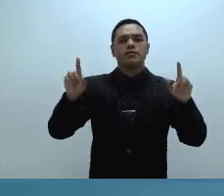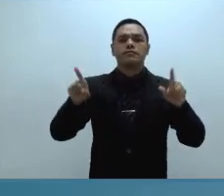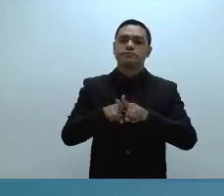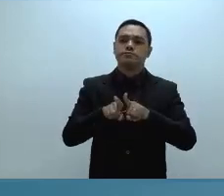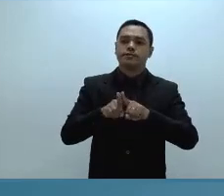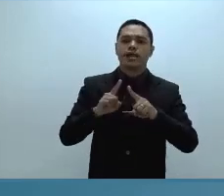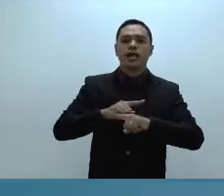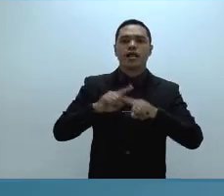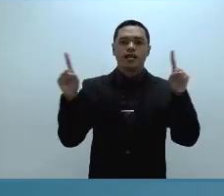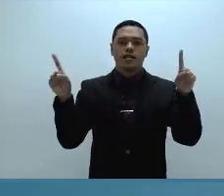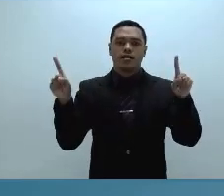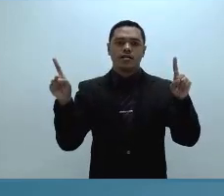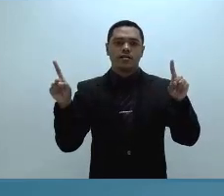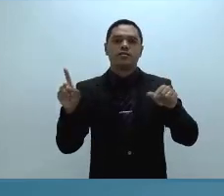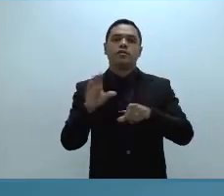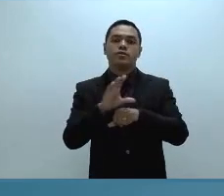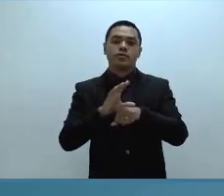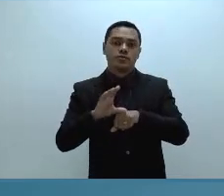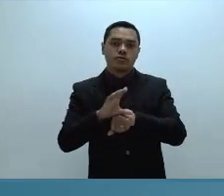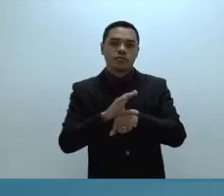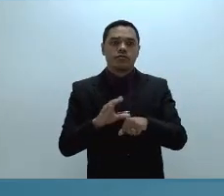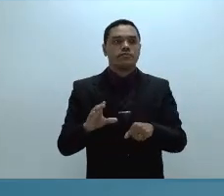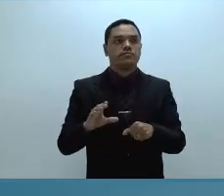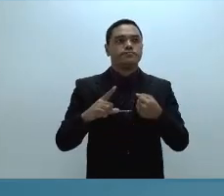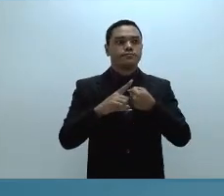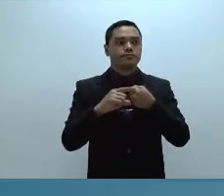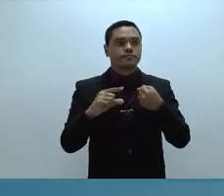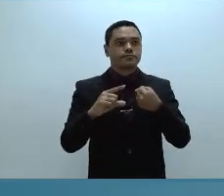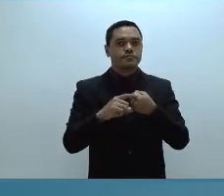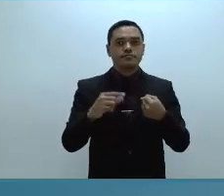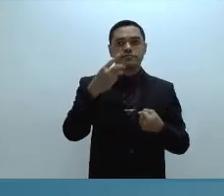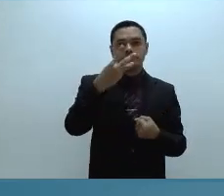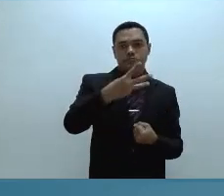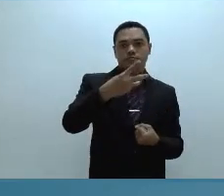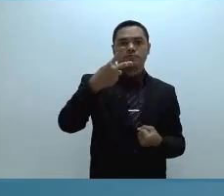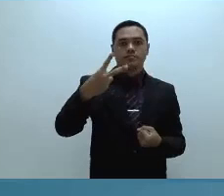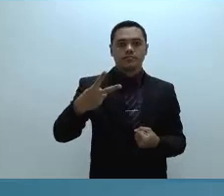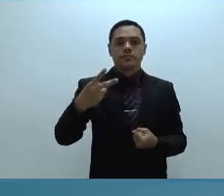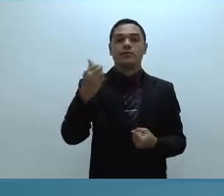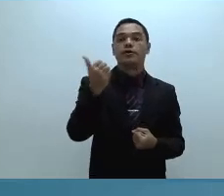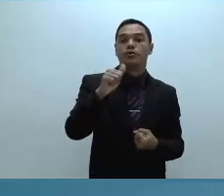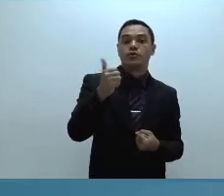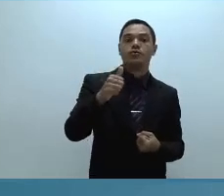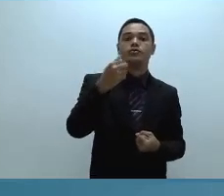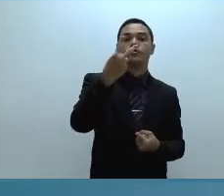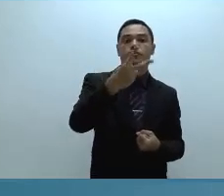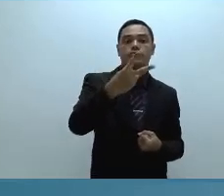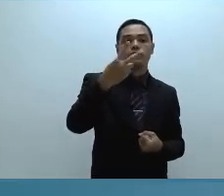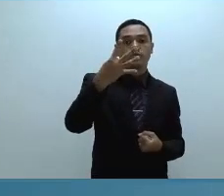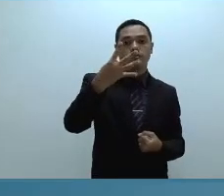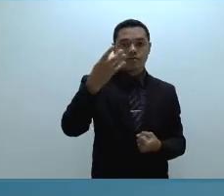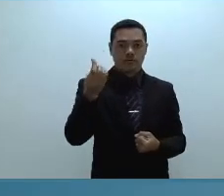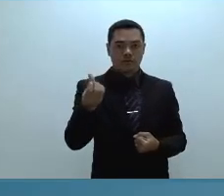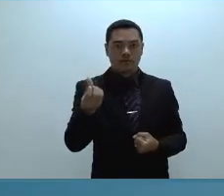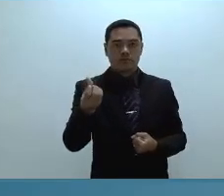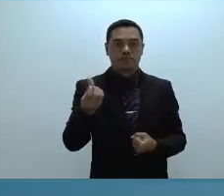inconstitucionalidade dos artigos 132, 11, 246, ambos da Lei Estadual,